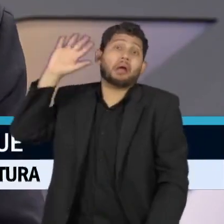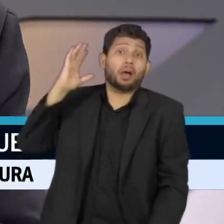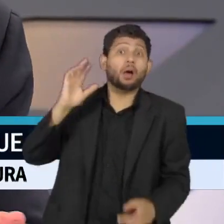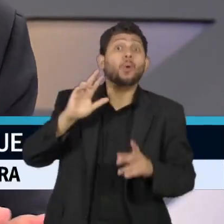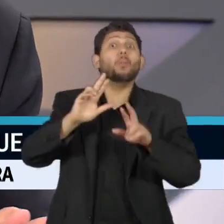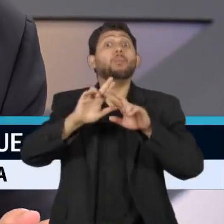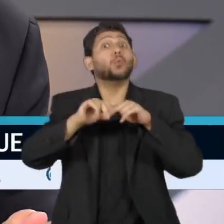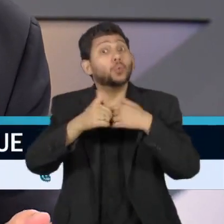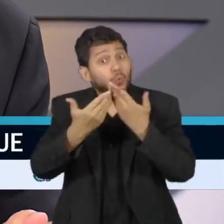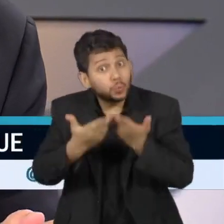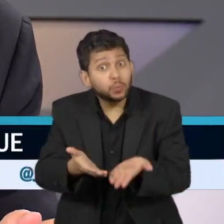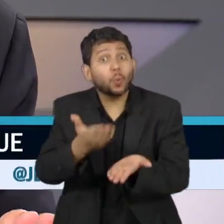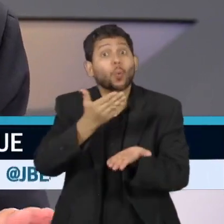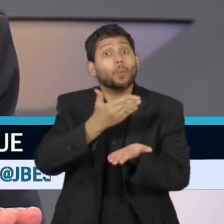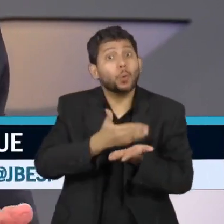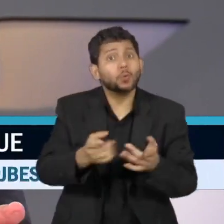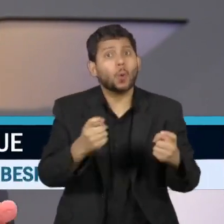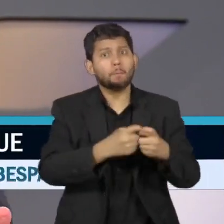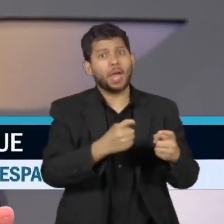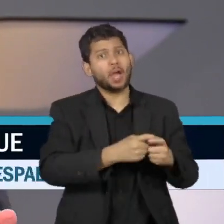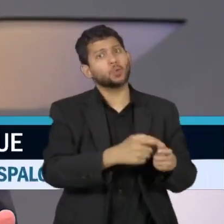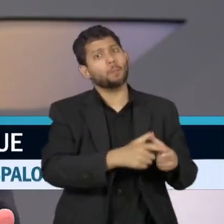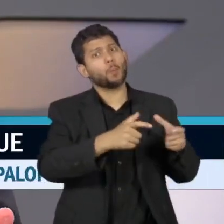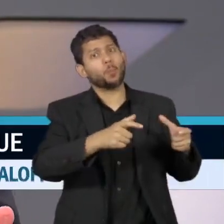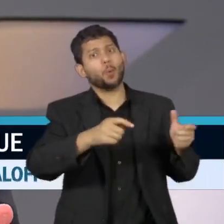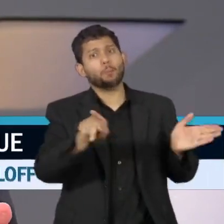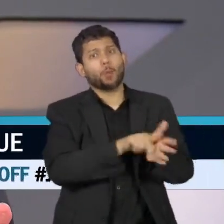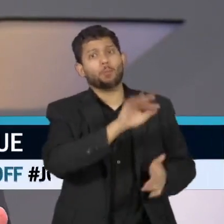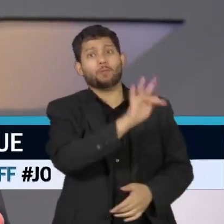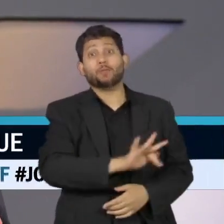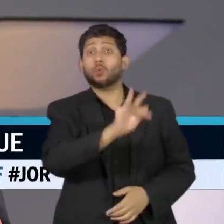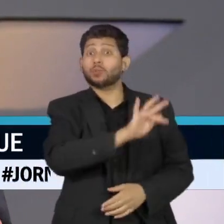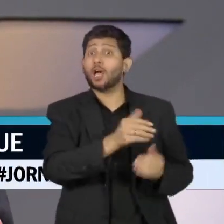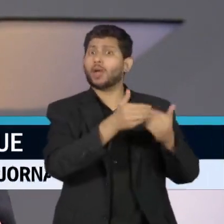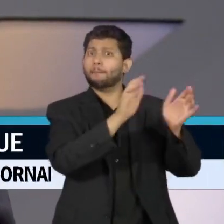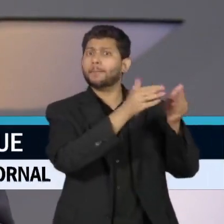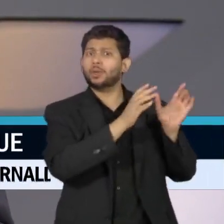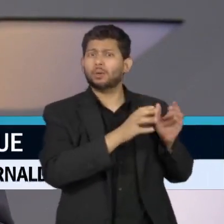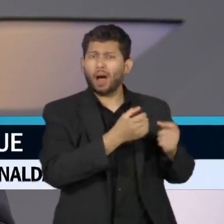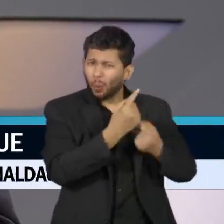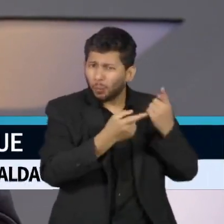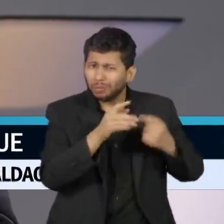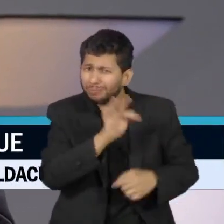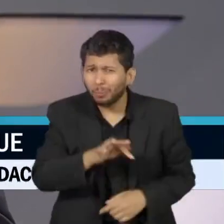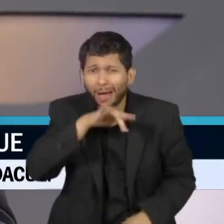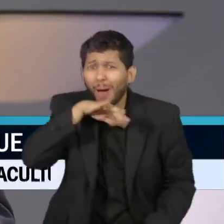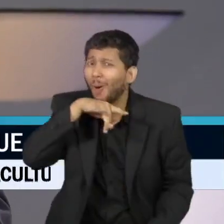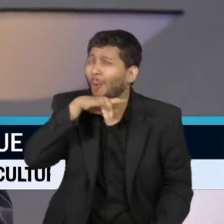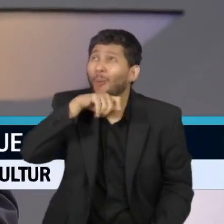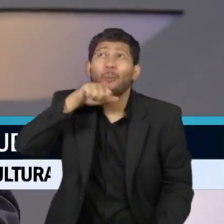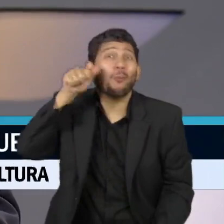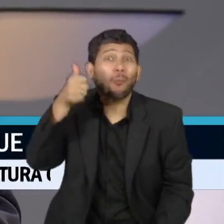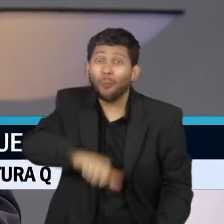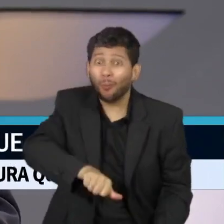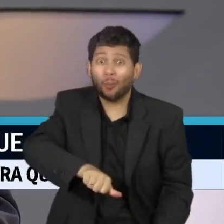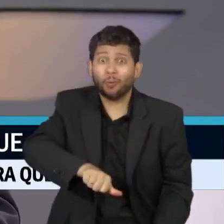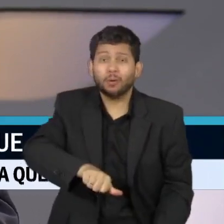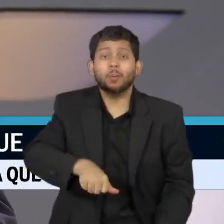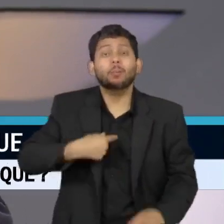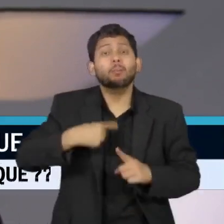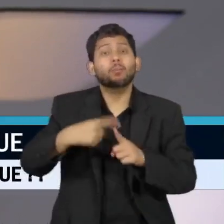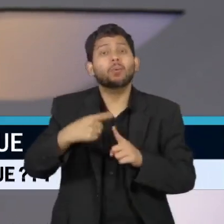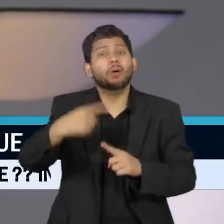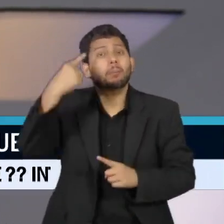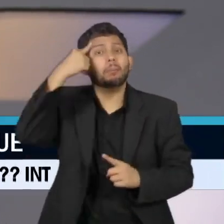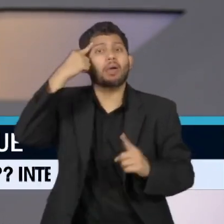proliferação, aumentou-se o número de médicos, de faculdades de medicina, algumas de péssima qualidade, na esperança que eles